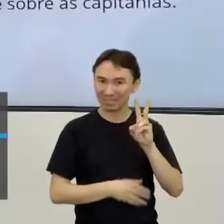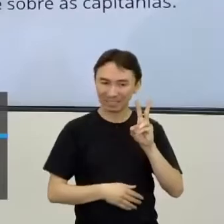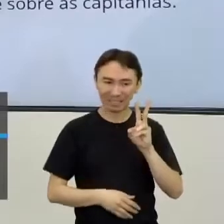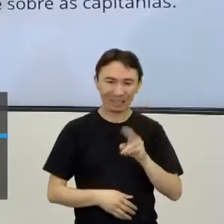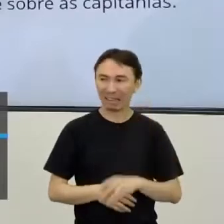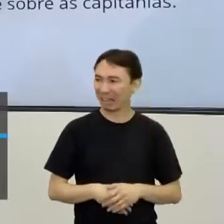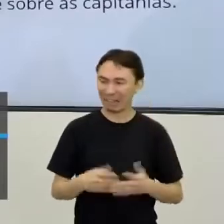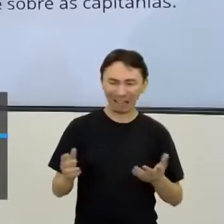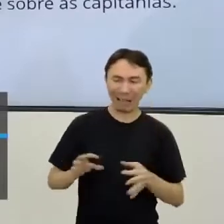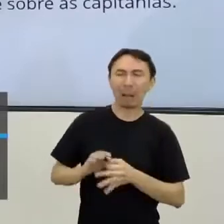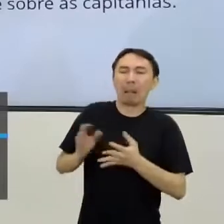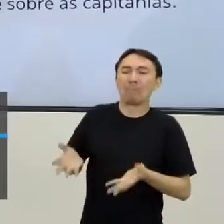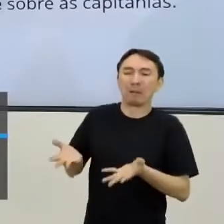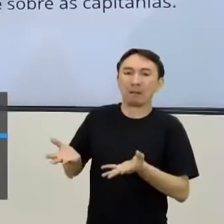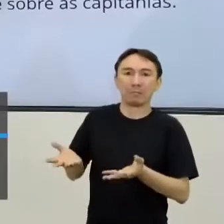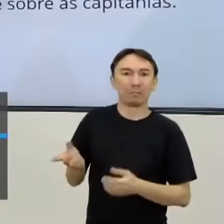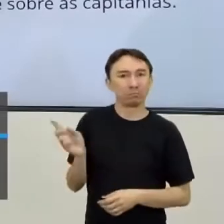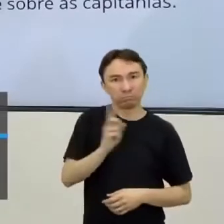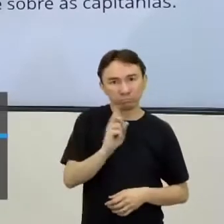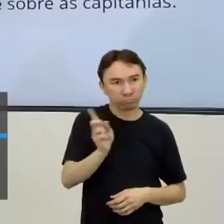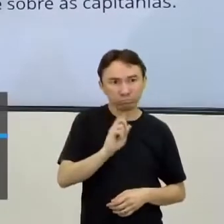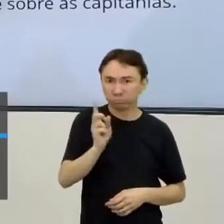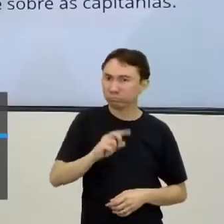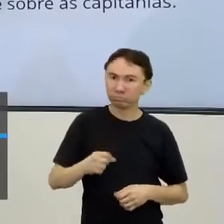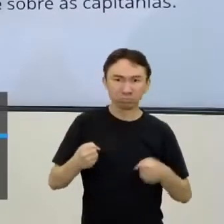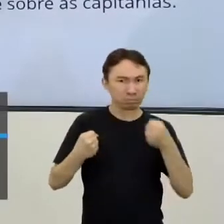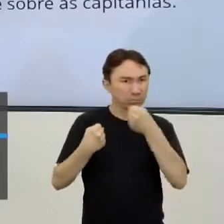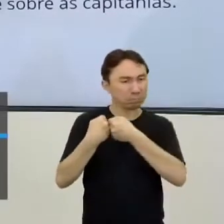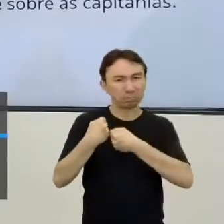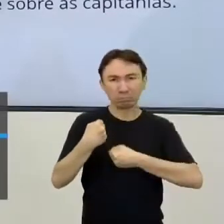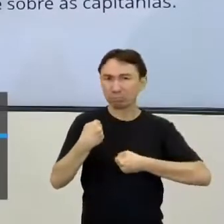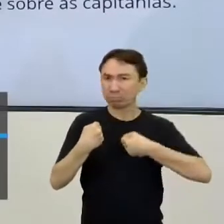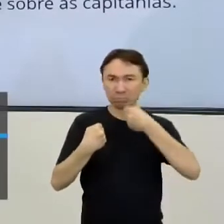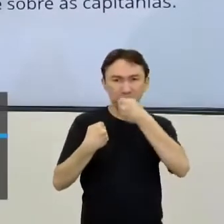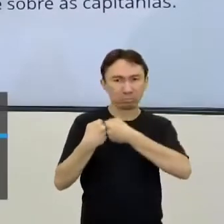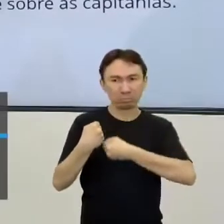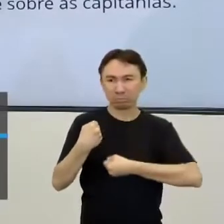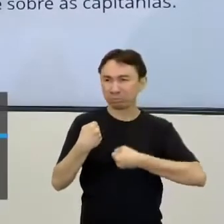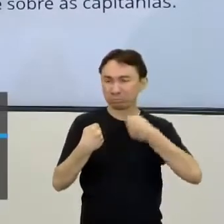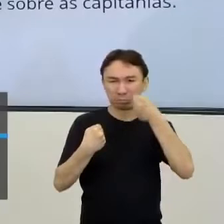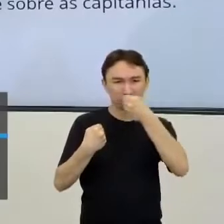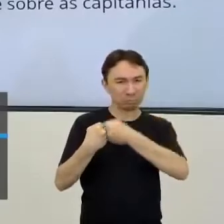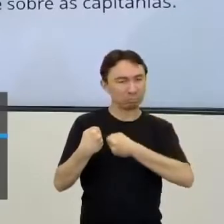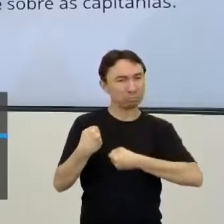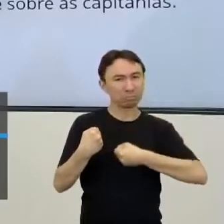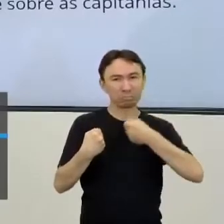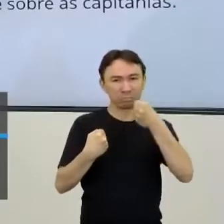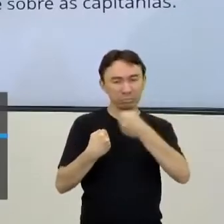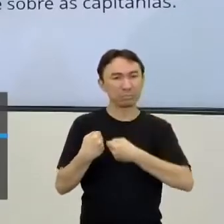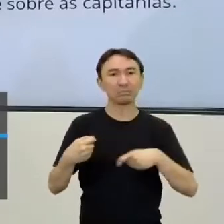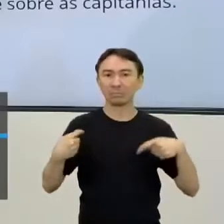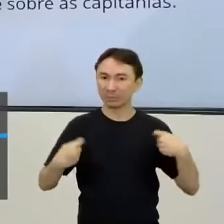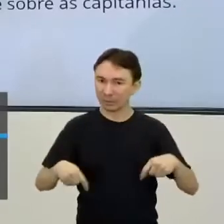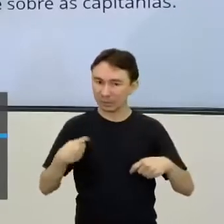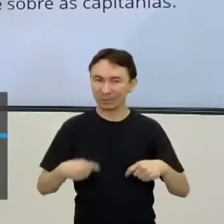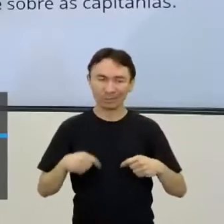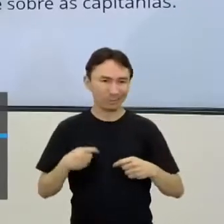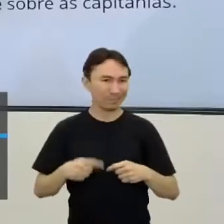estavam resistindo à ocupação portuguesa. Então, eles tinham que lutar contra os povos indígenas, né? Eles tinham